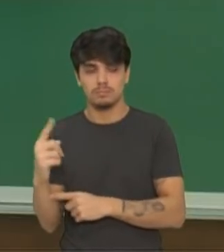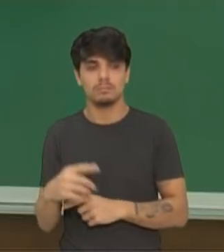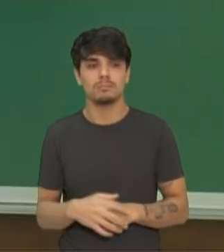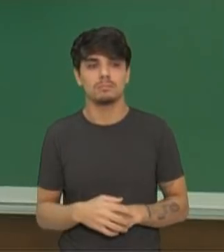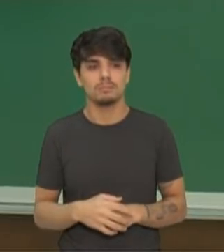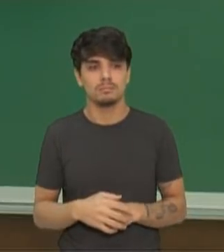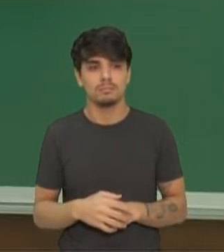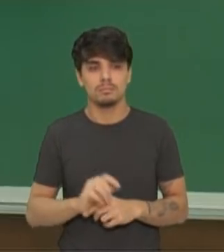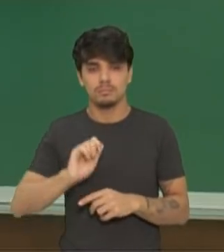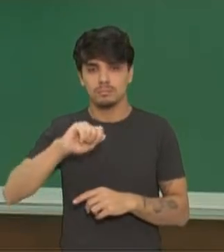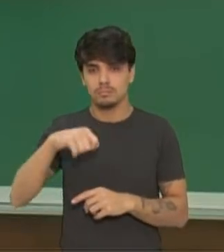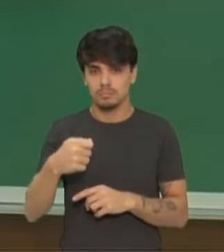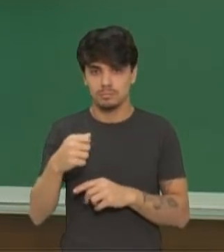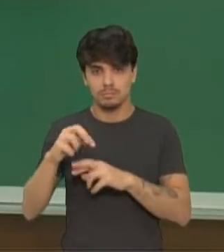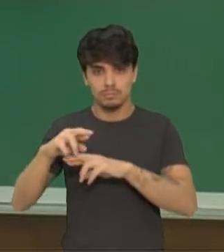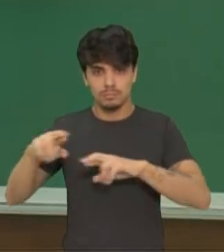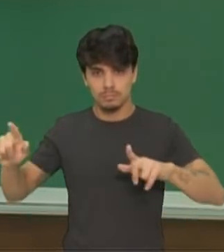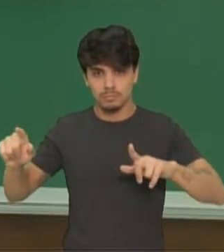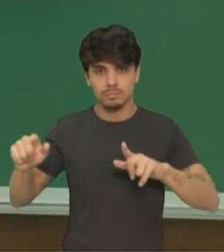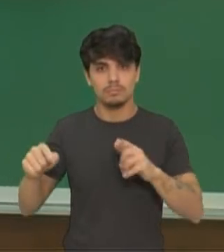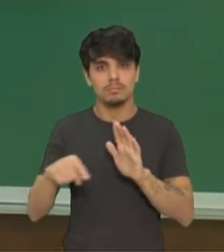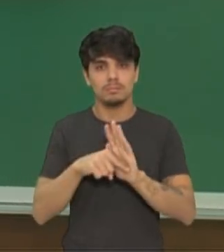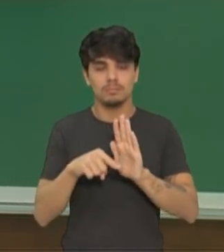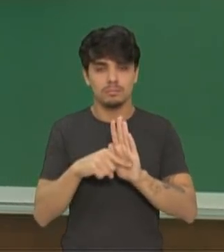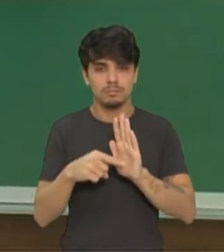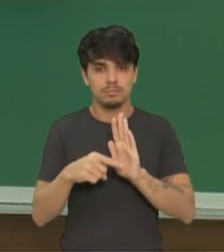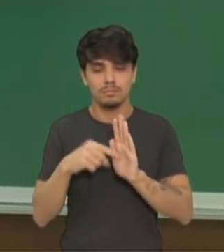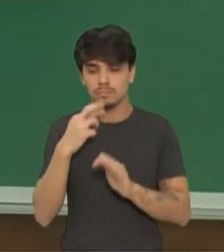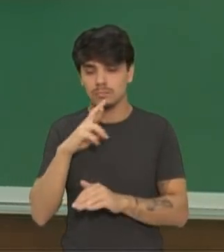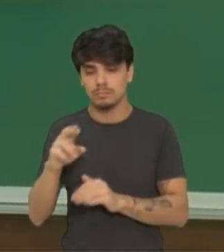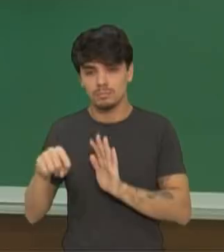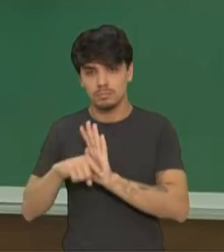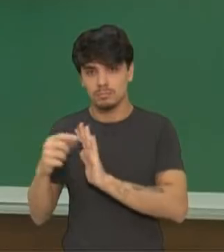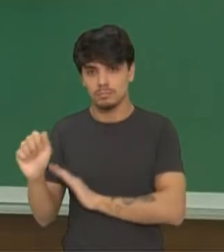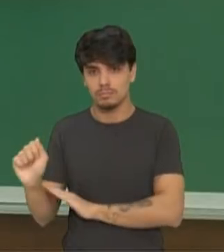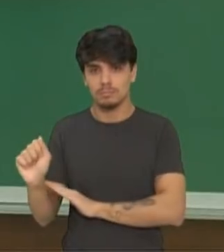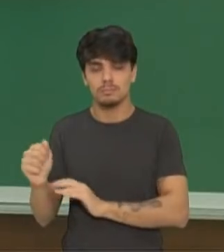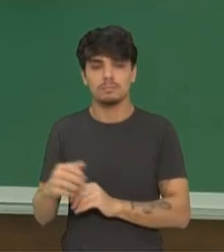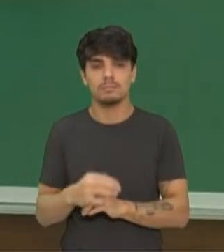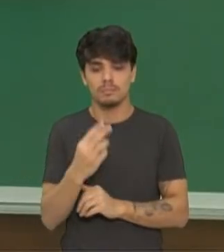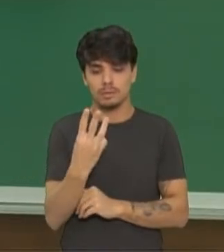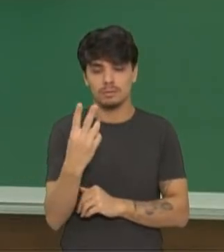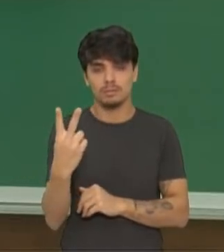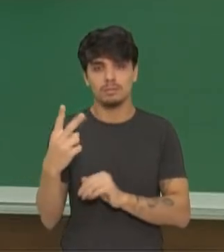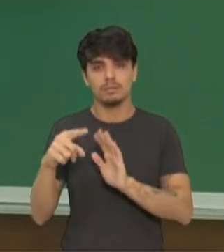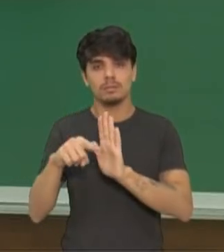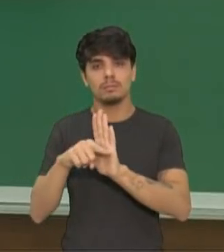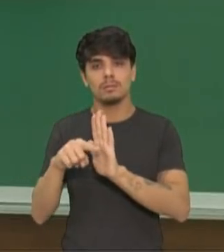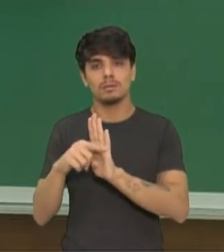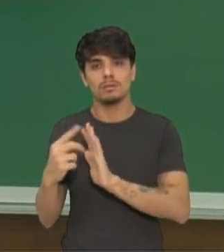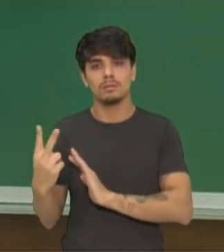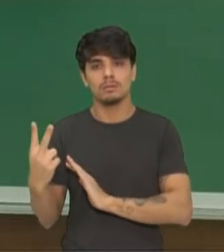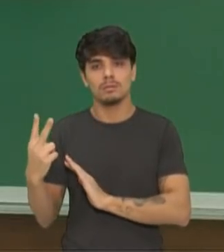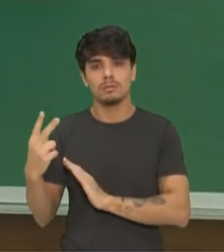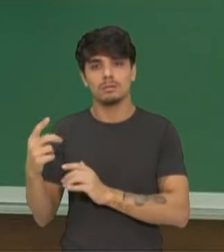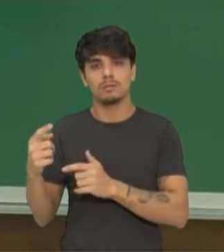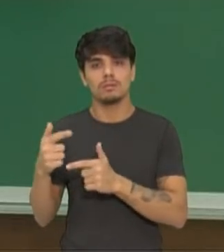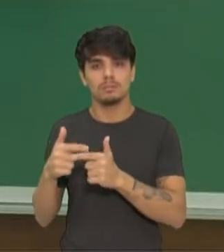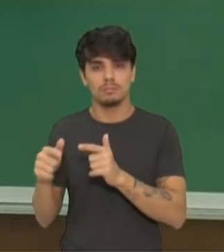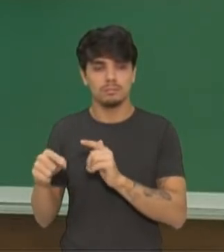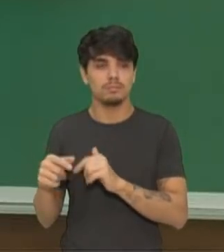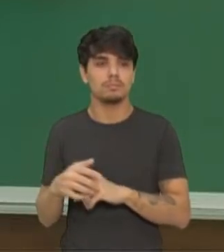dá menos. Então, o resultado é menos A. E o 32 com o 2 negativo, sinais iguais, dá